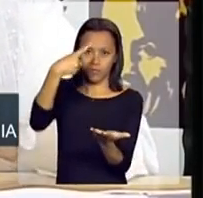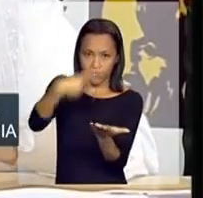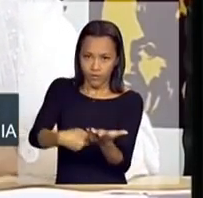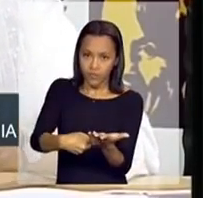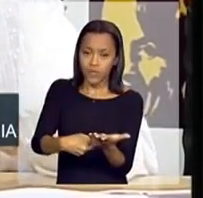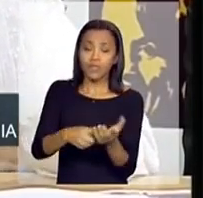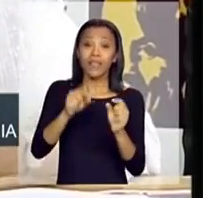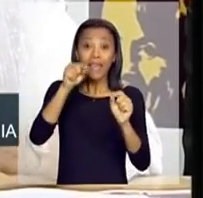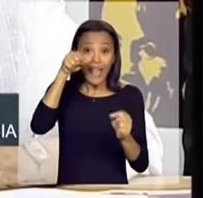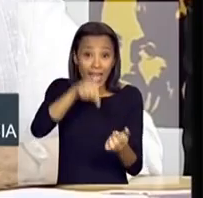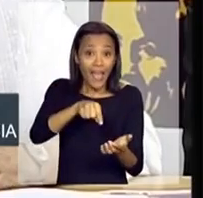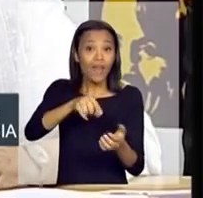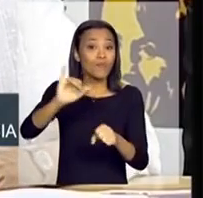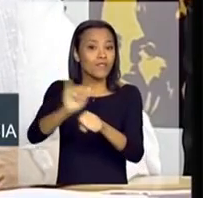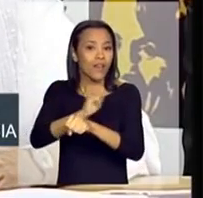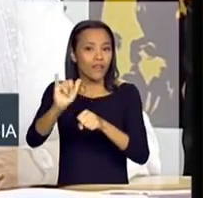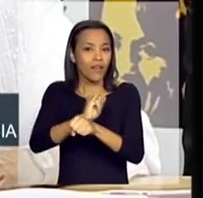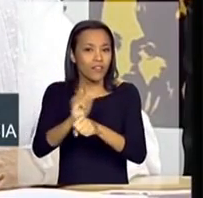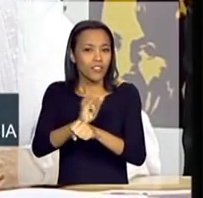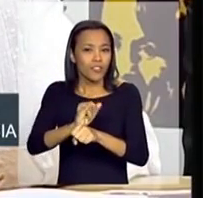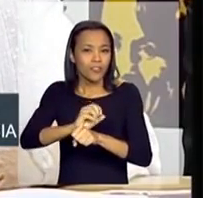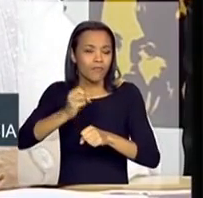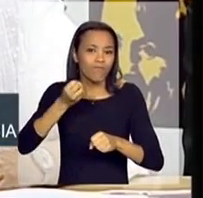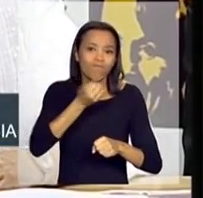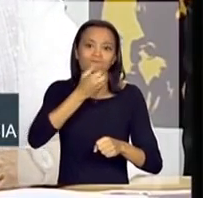um instrumento poderoso